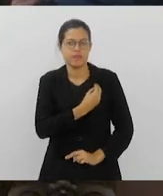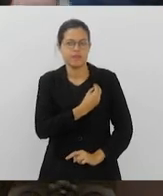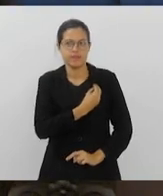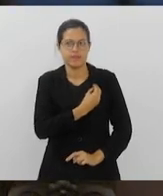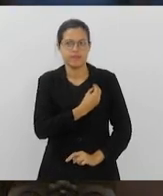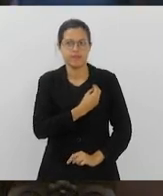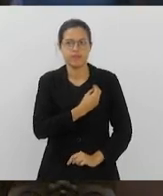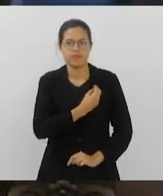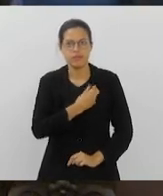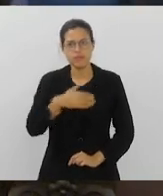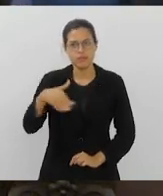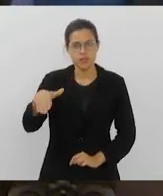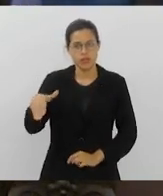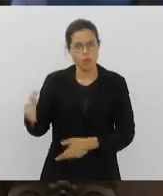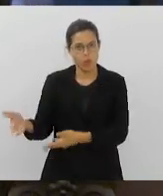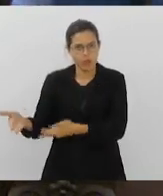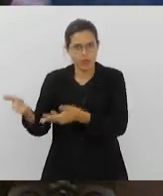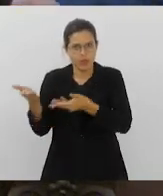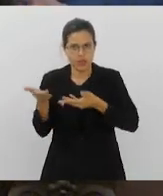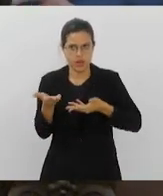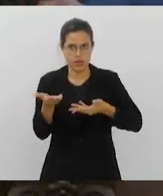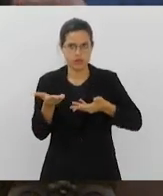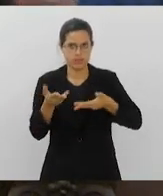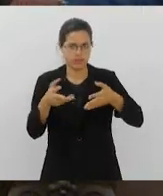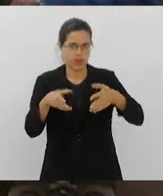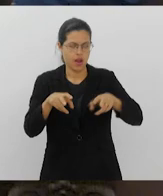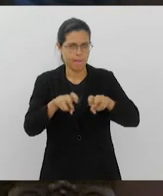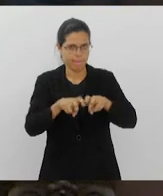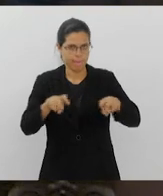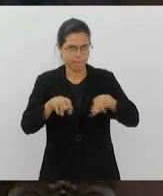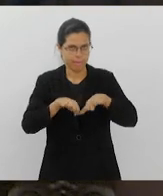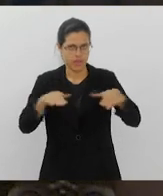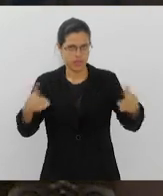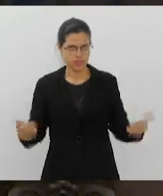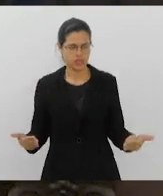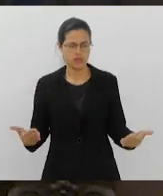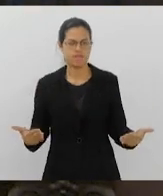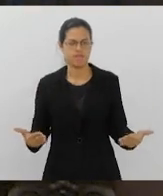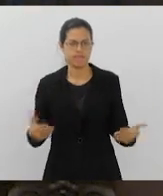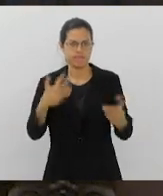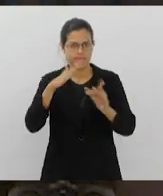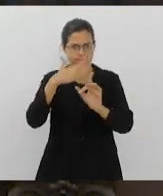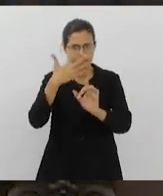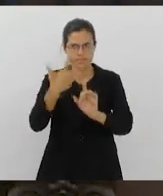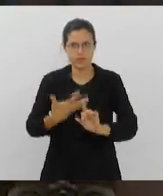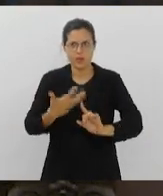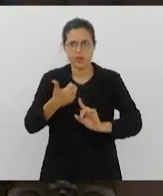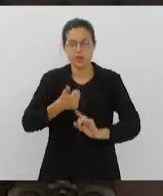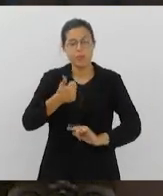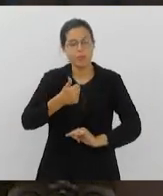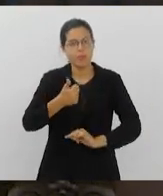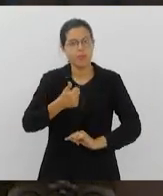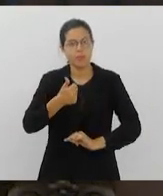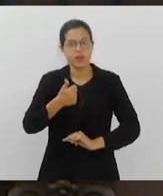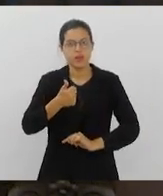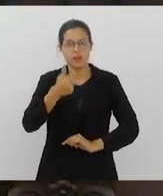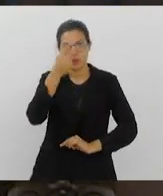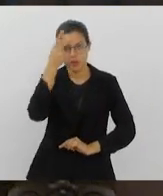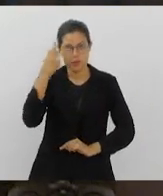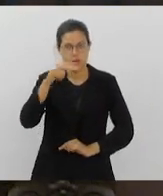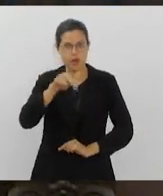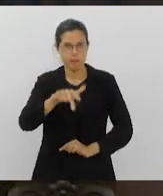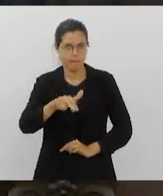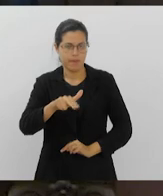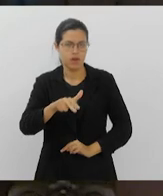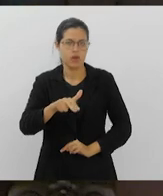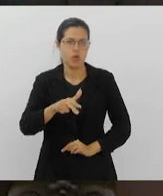para compor a mesa de honra, em primeiro lugar, o meu irmão, vereador da cidade